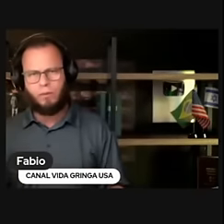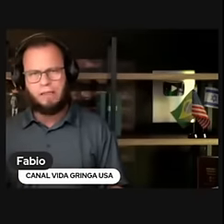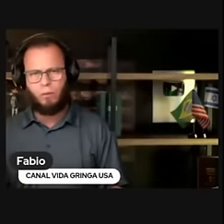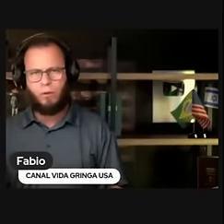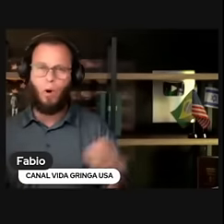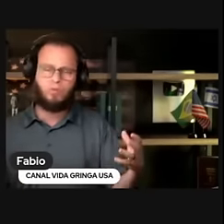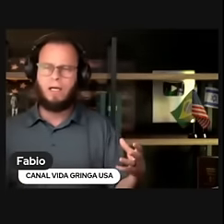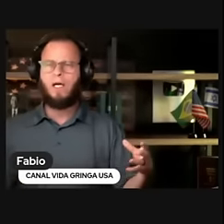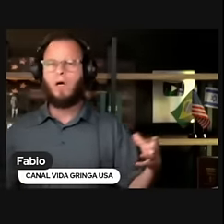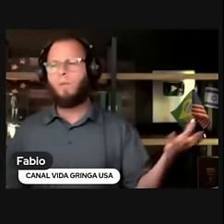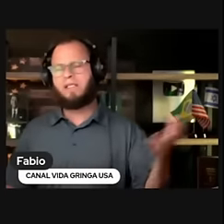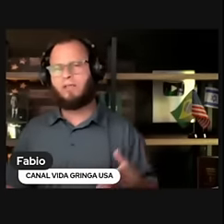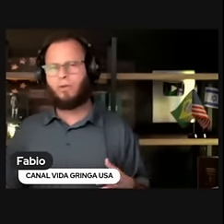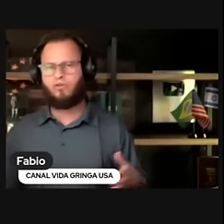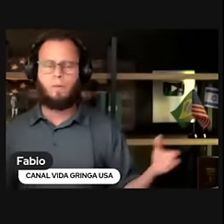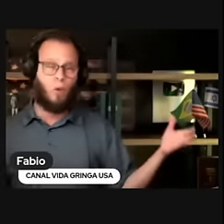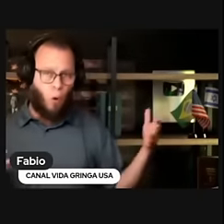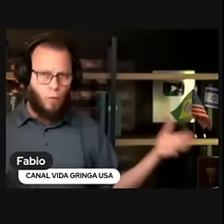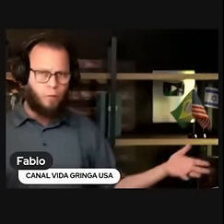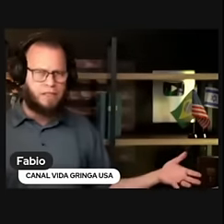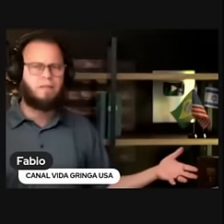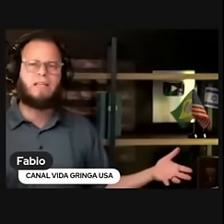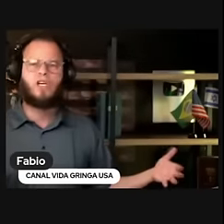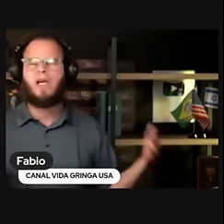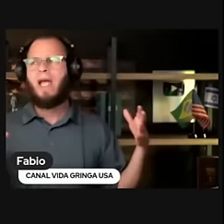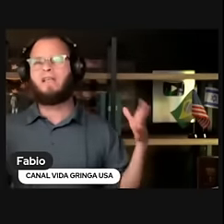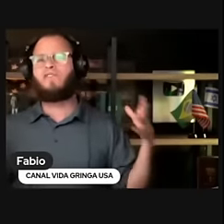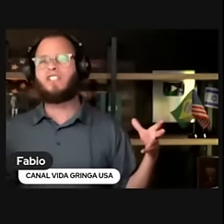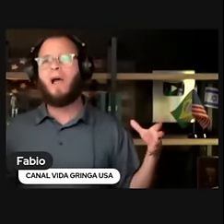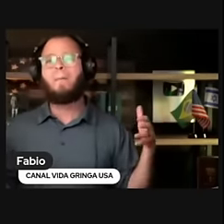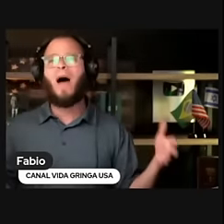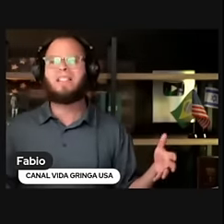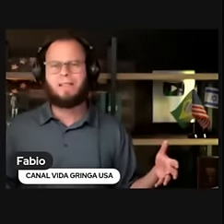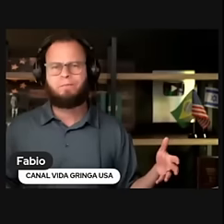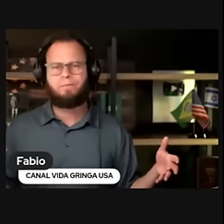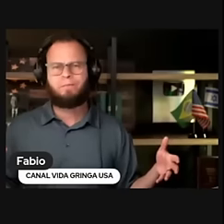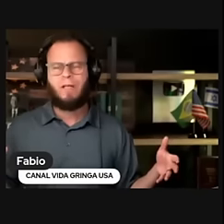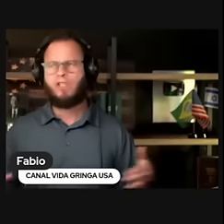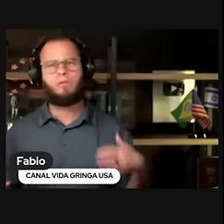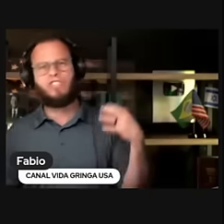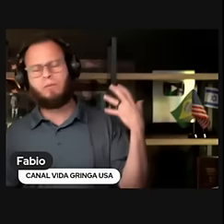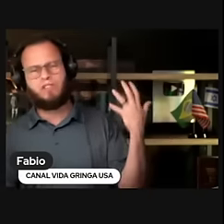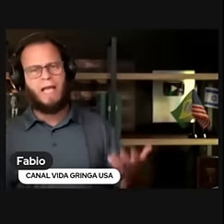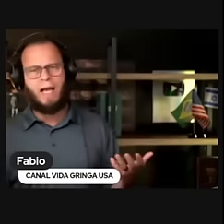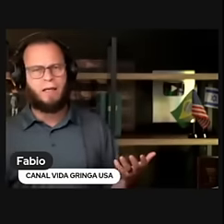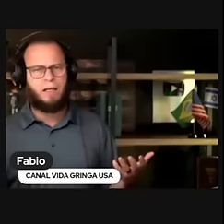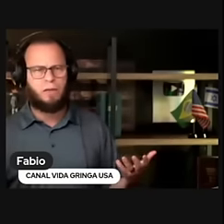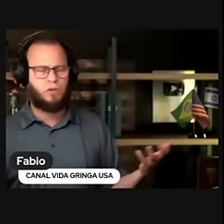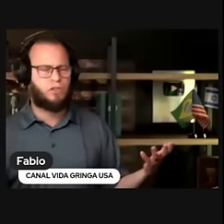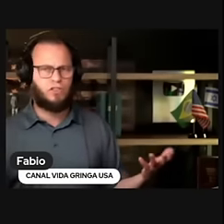venceu no Brasil outra o presidente Donald trump como presidente ele fez paz nós não tínhamos